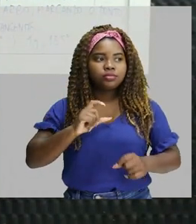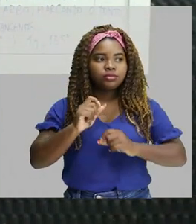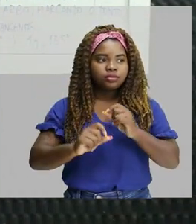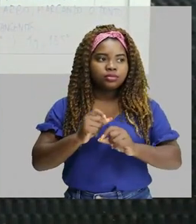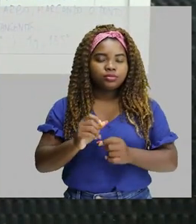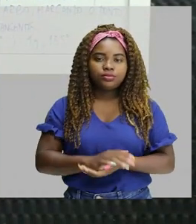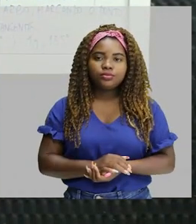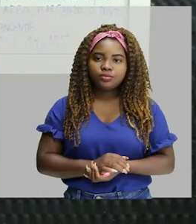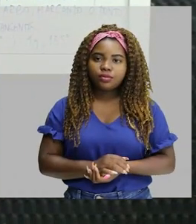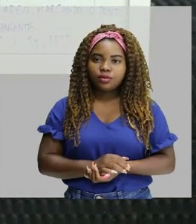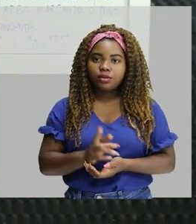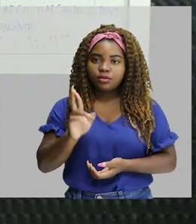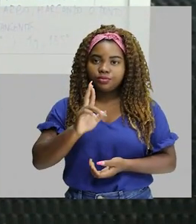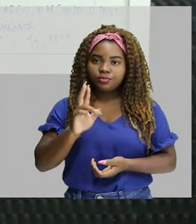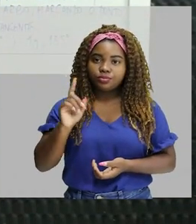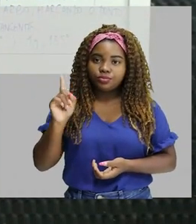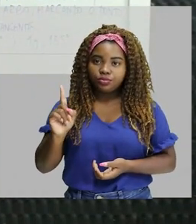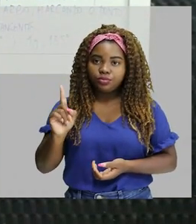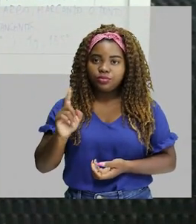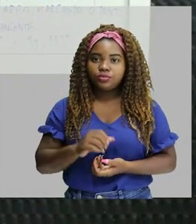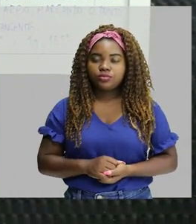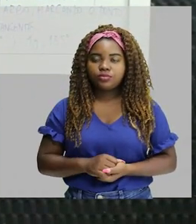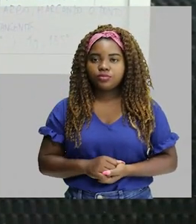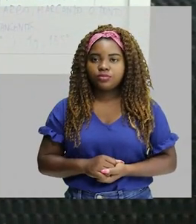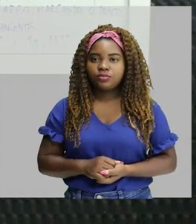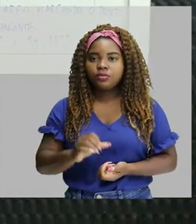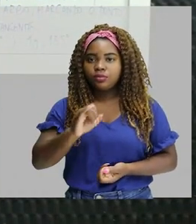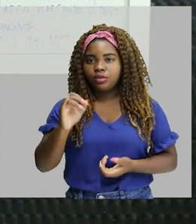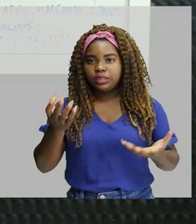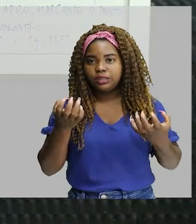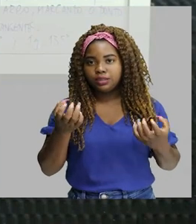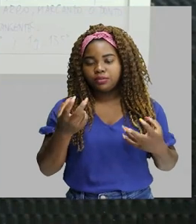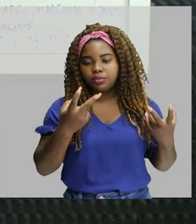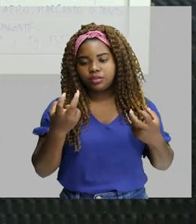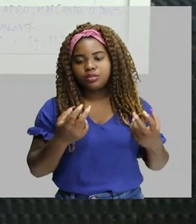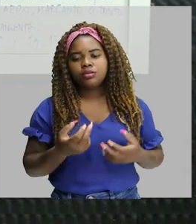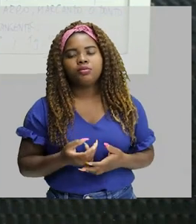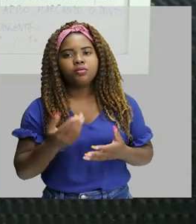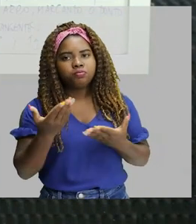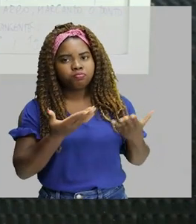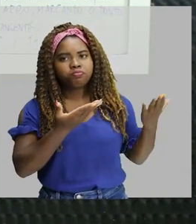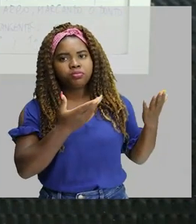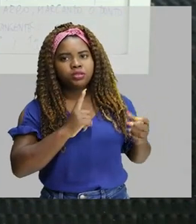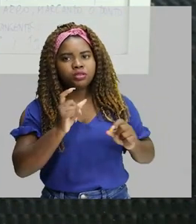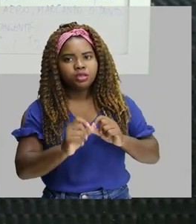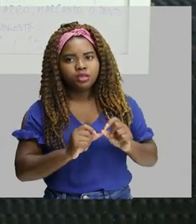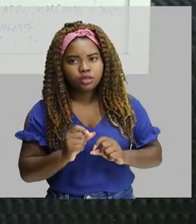um Ora se você fizer olhar para essa figura aqui você tem um triângulo